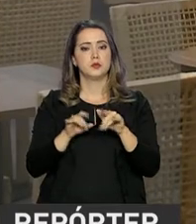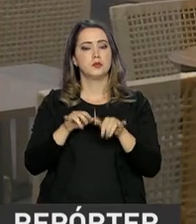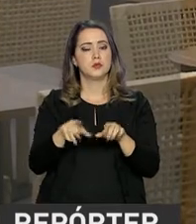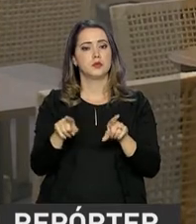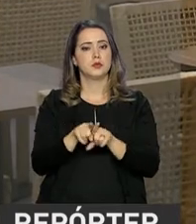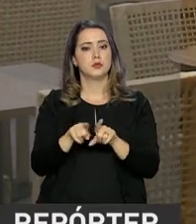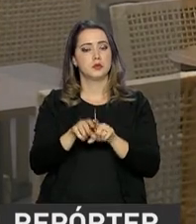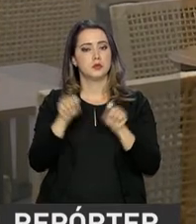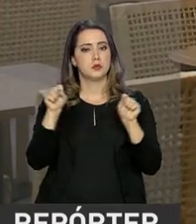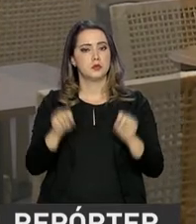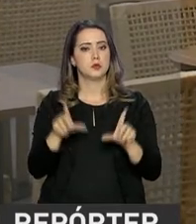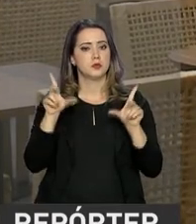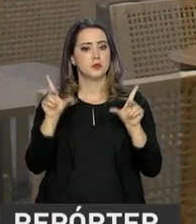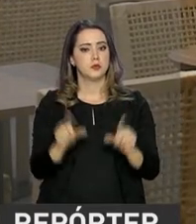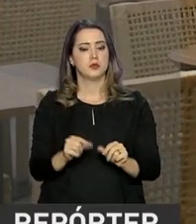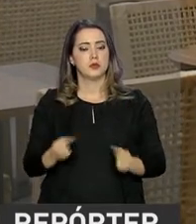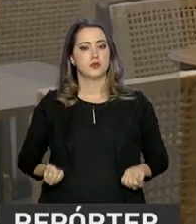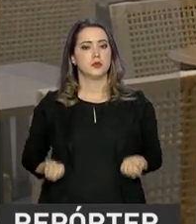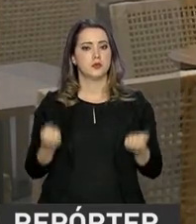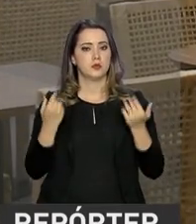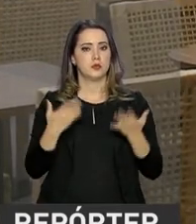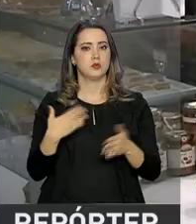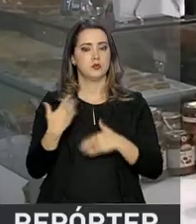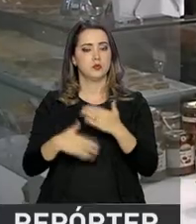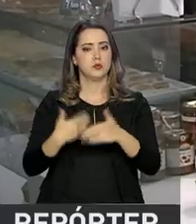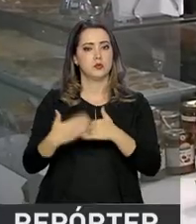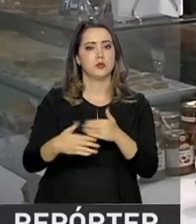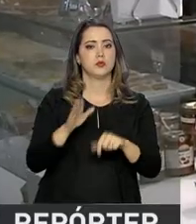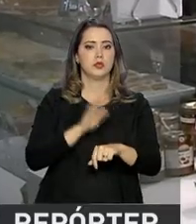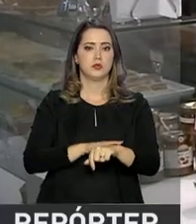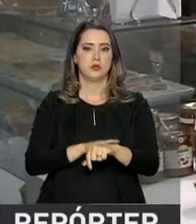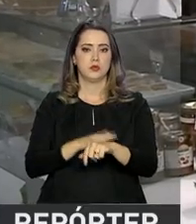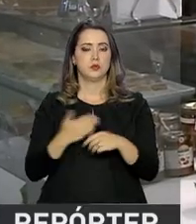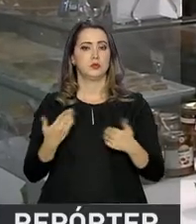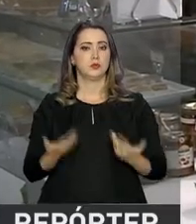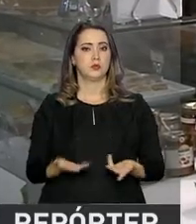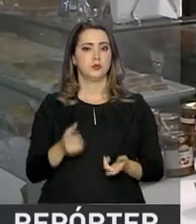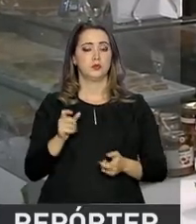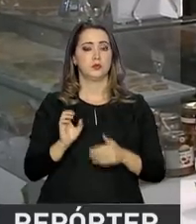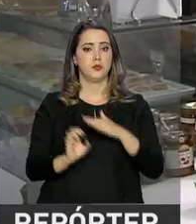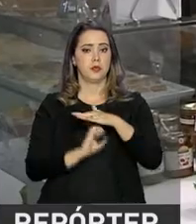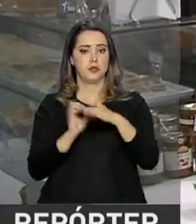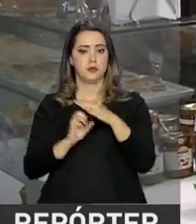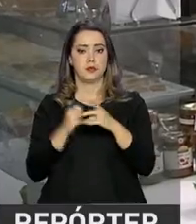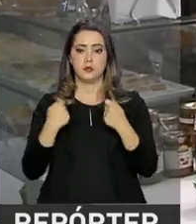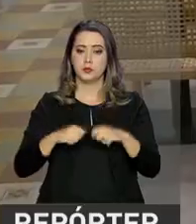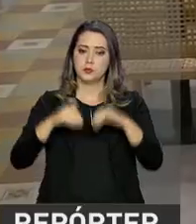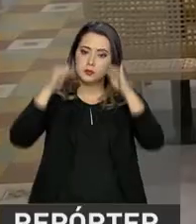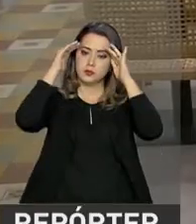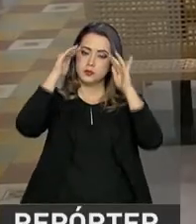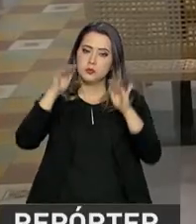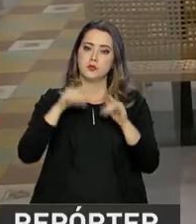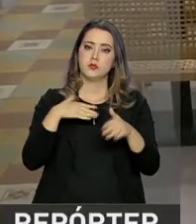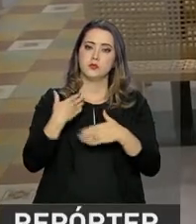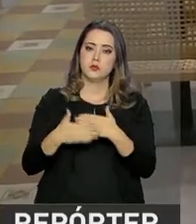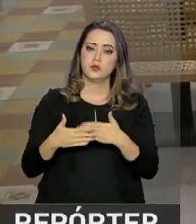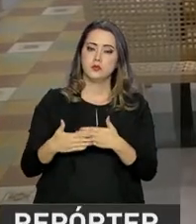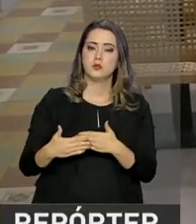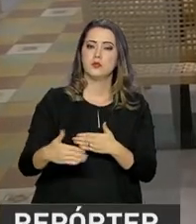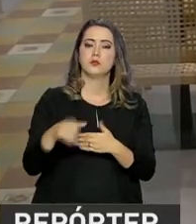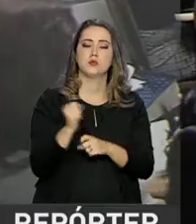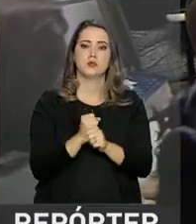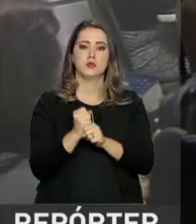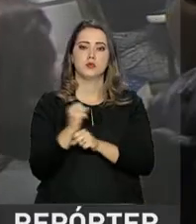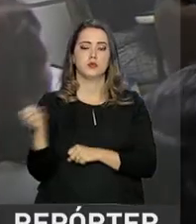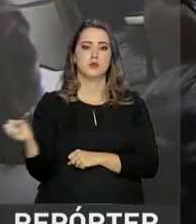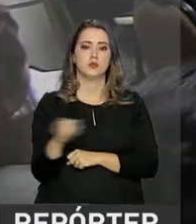também reduz custos processos e tempo e as empresas deverão se adaptar a partir deste ano as novidades